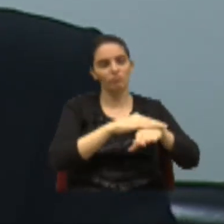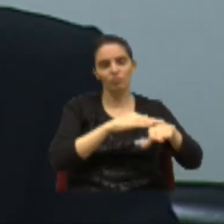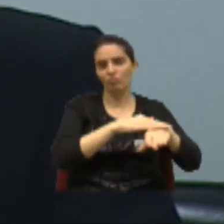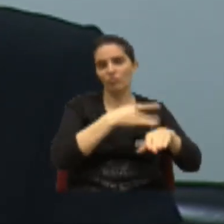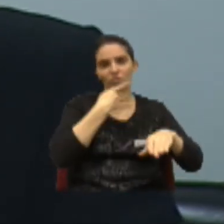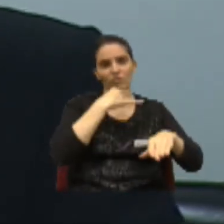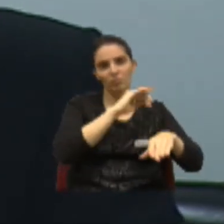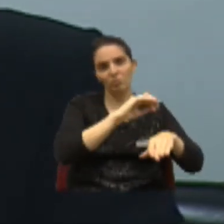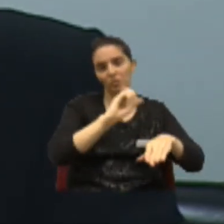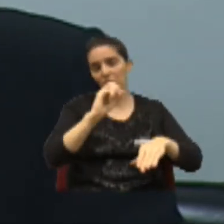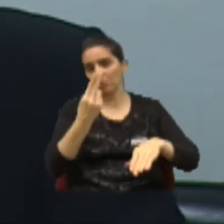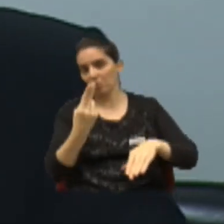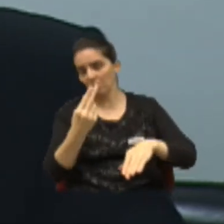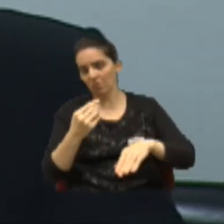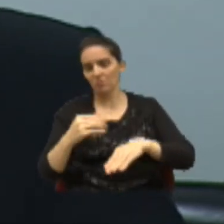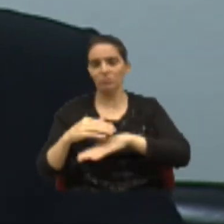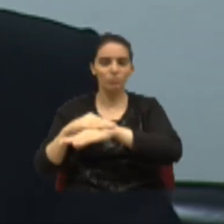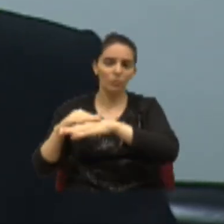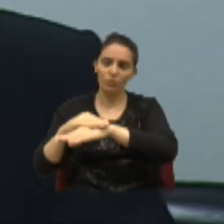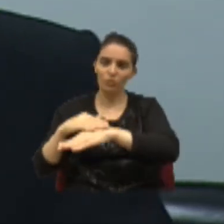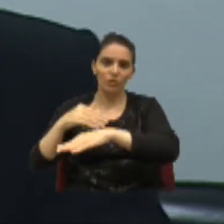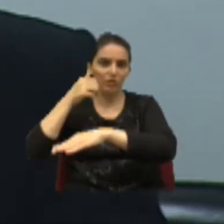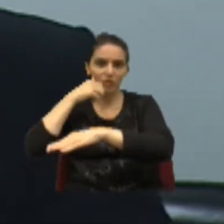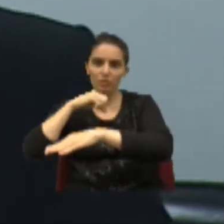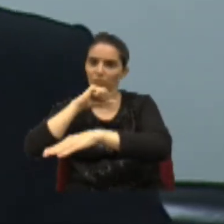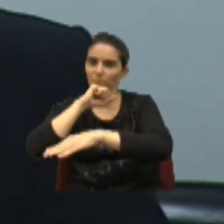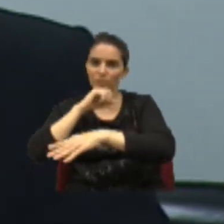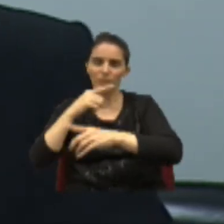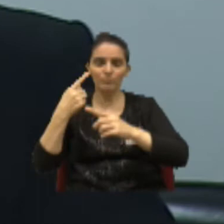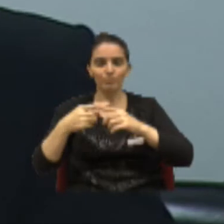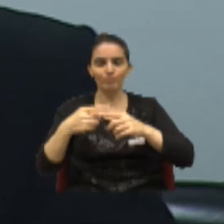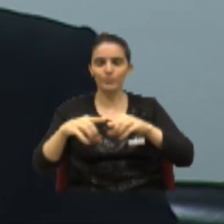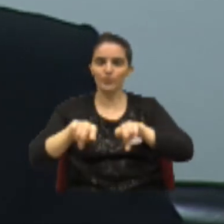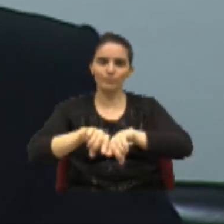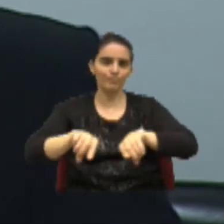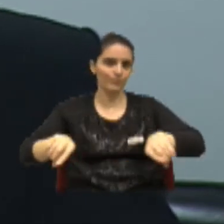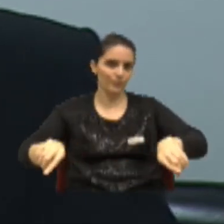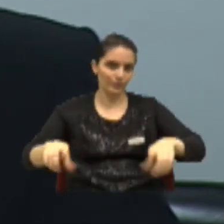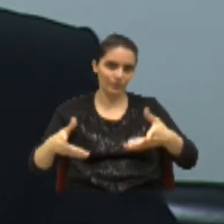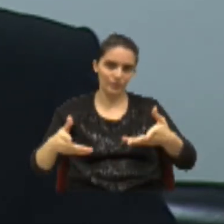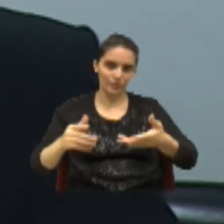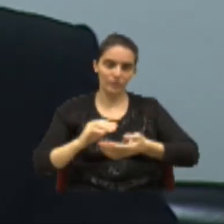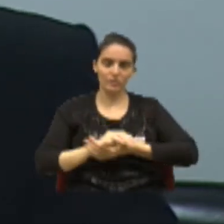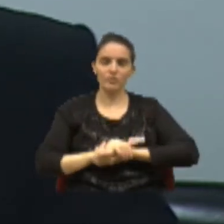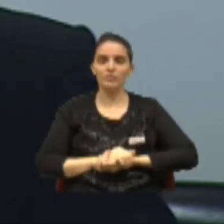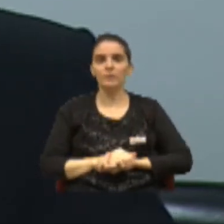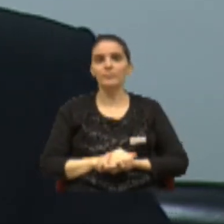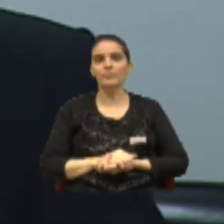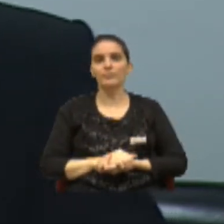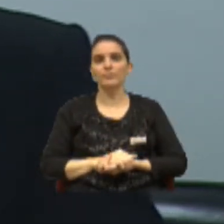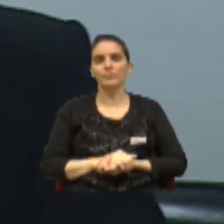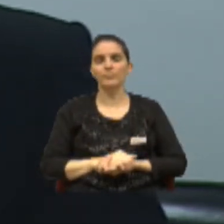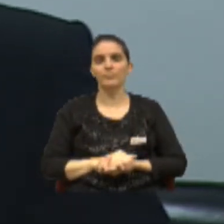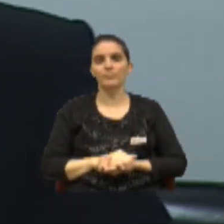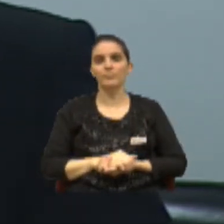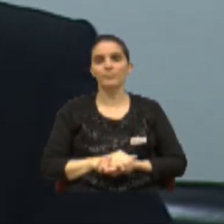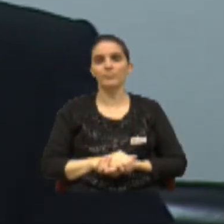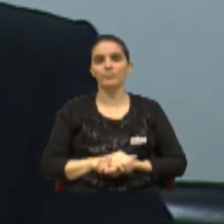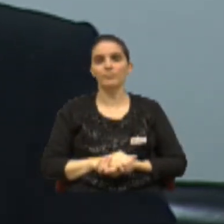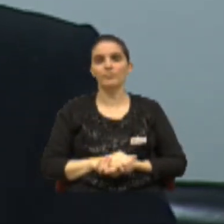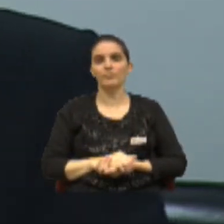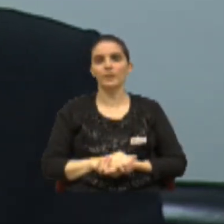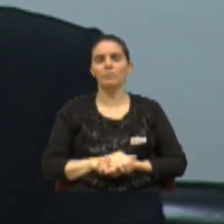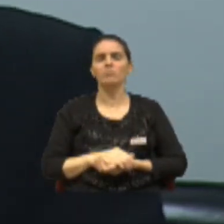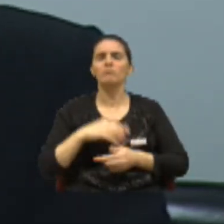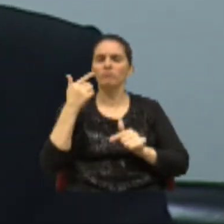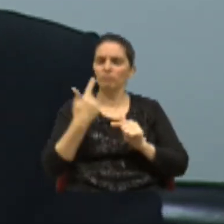com suas mães por conta dessa problemática que é a alienação parental. E que é, sim, muito